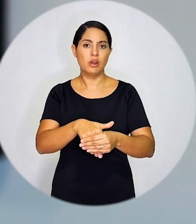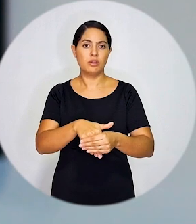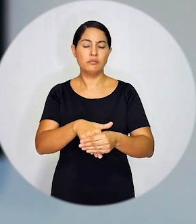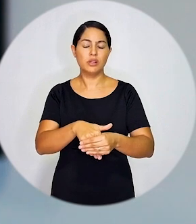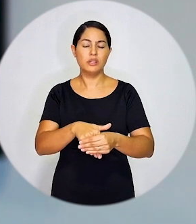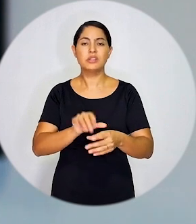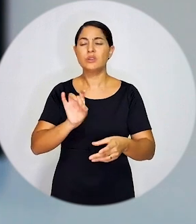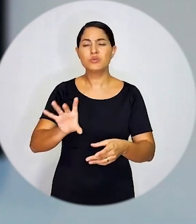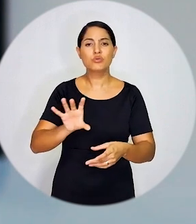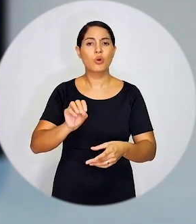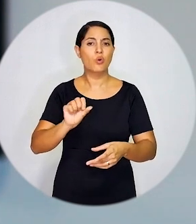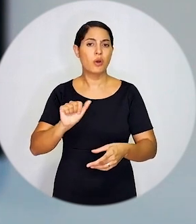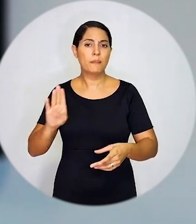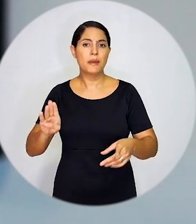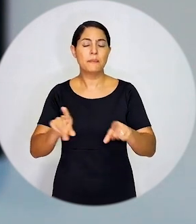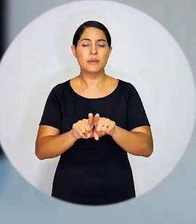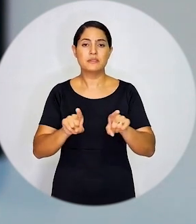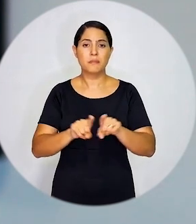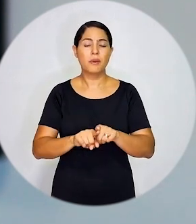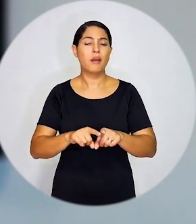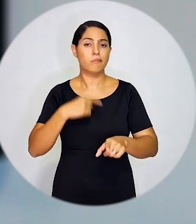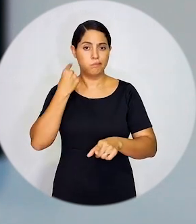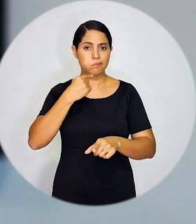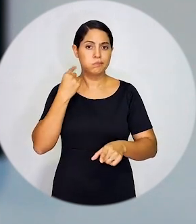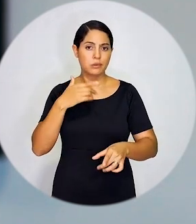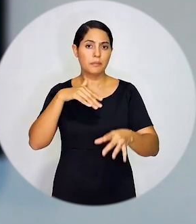ordem, mas também a advocacia eleitoral e partidária.